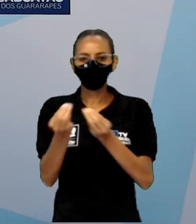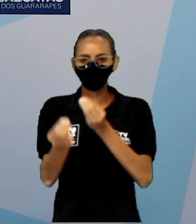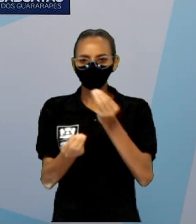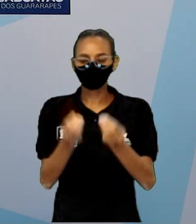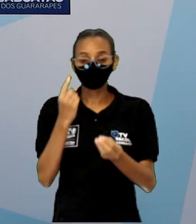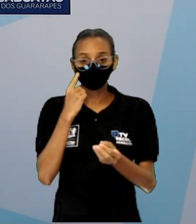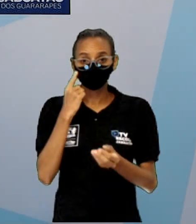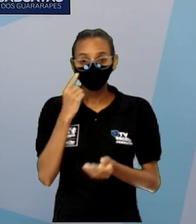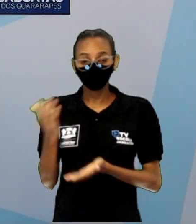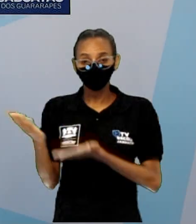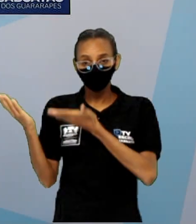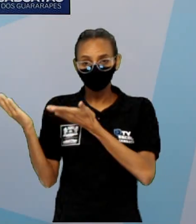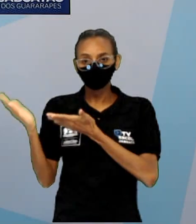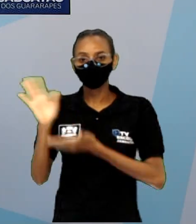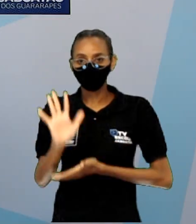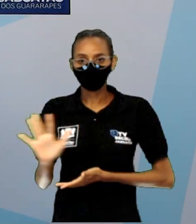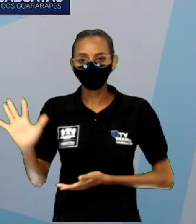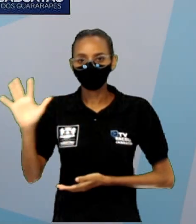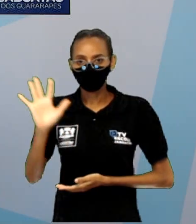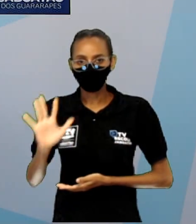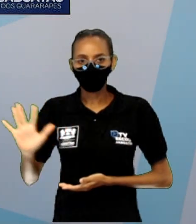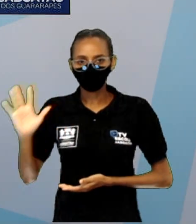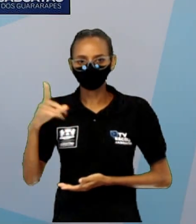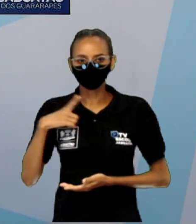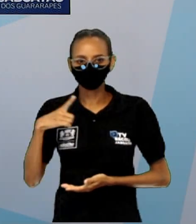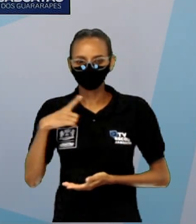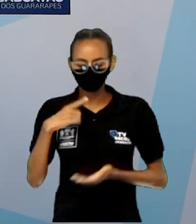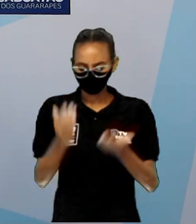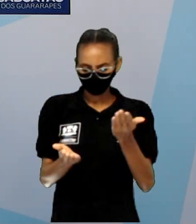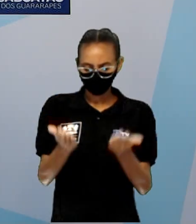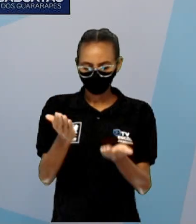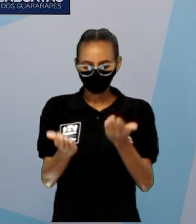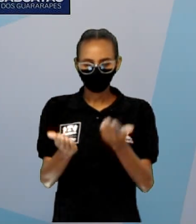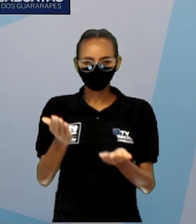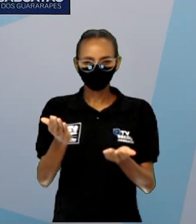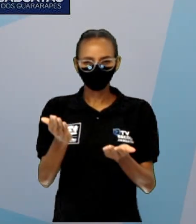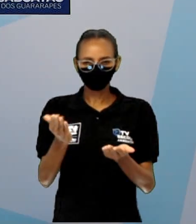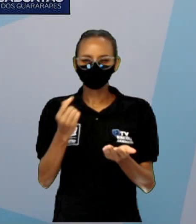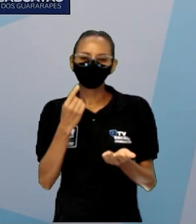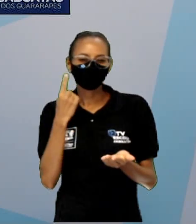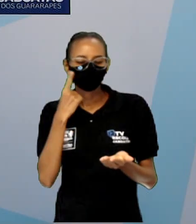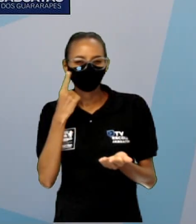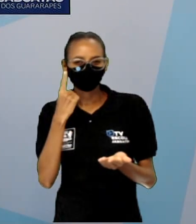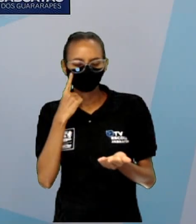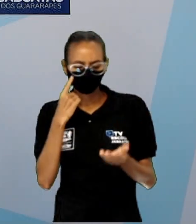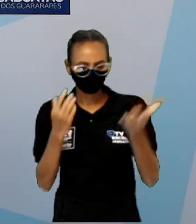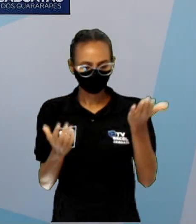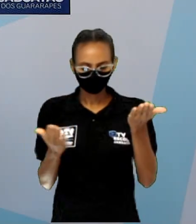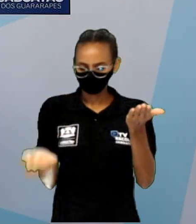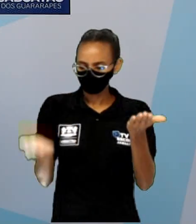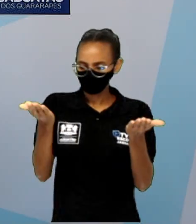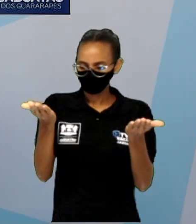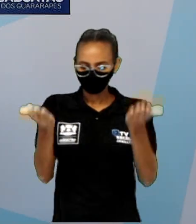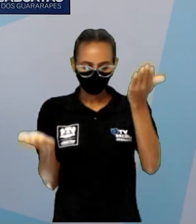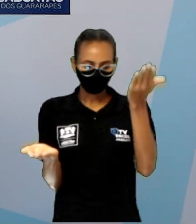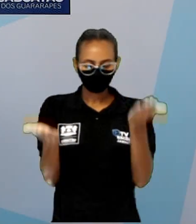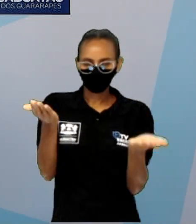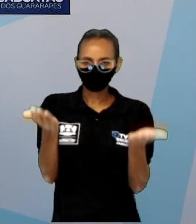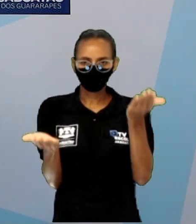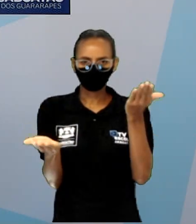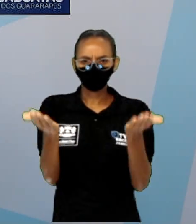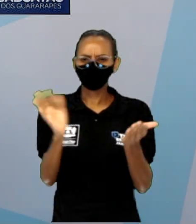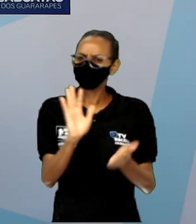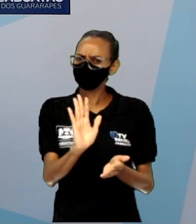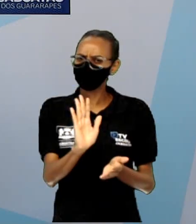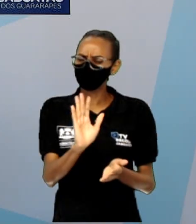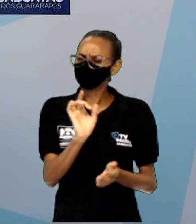balanças bem antigas, que a gente colocava e fazia a proporção, colocando um peso de um lado, um peso do outro a ser feito. Mas não é